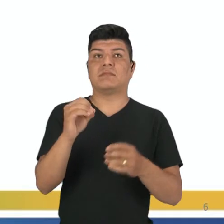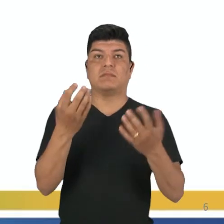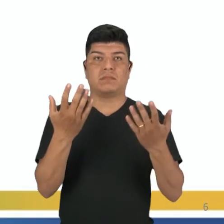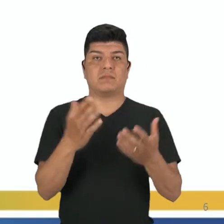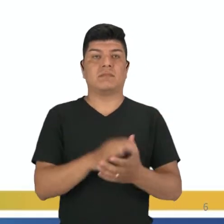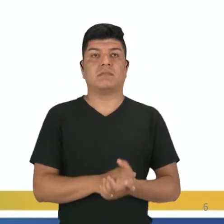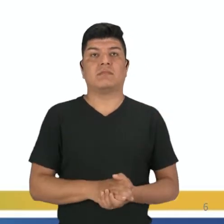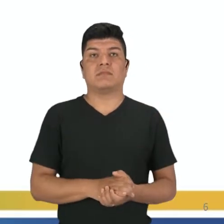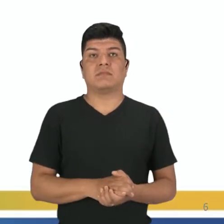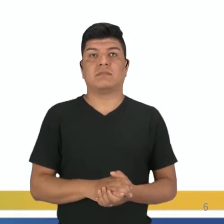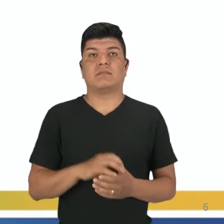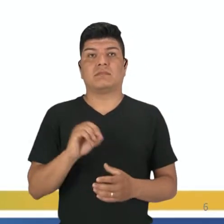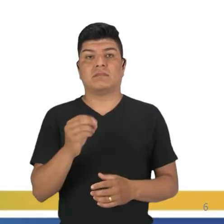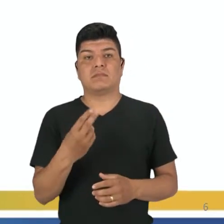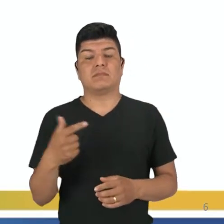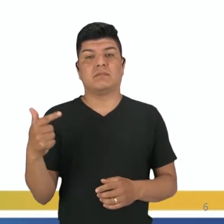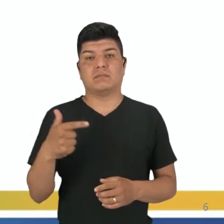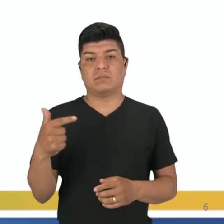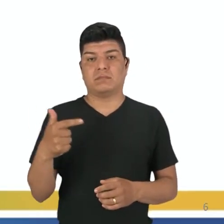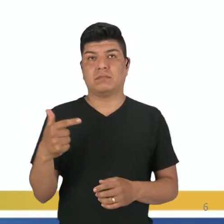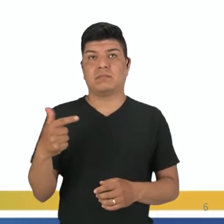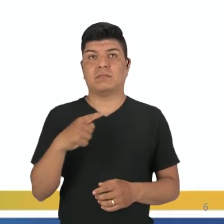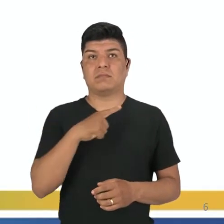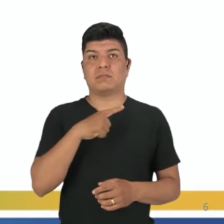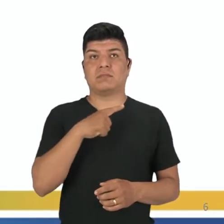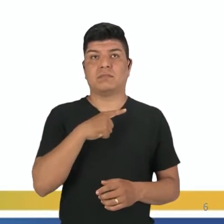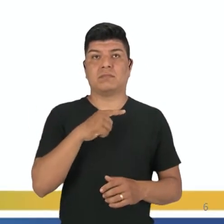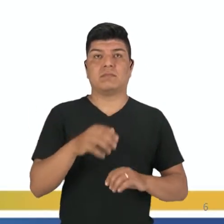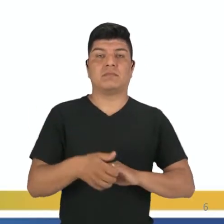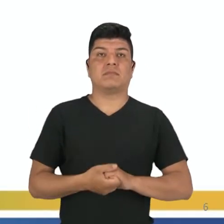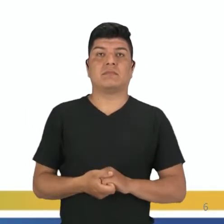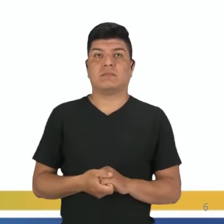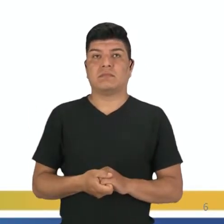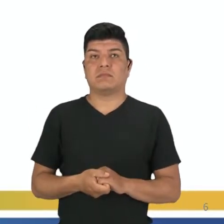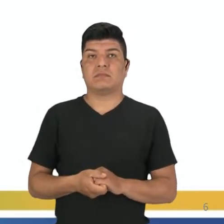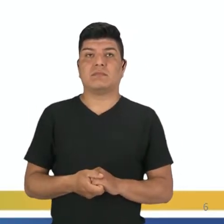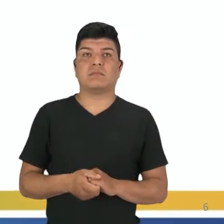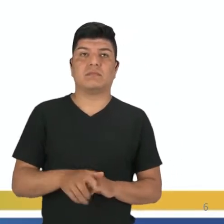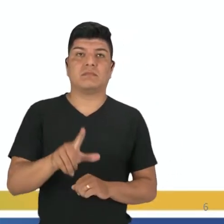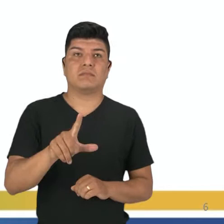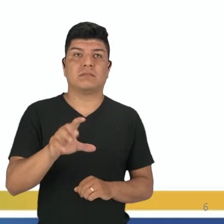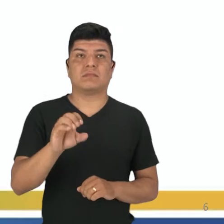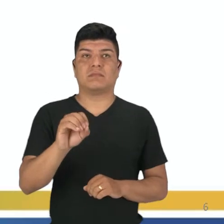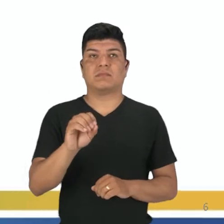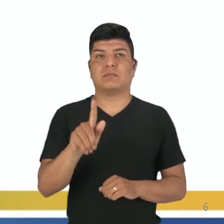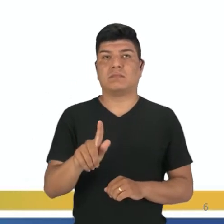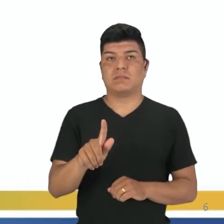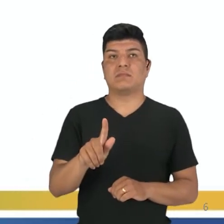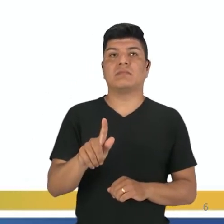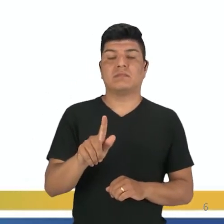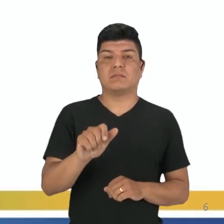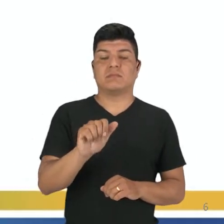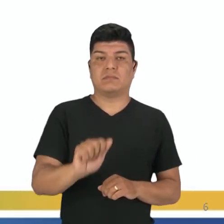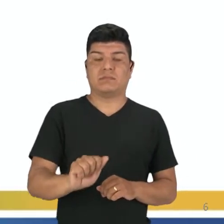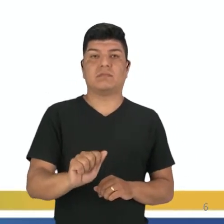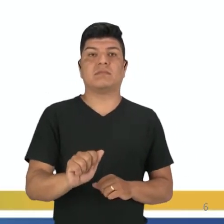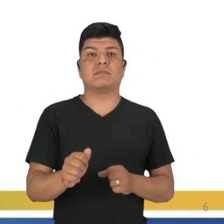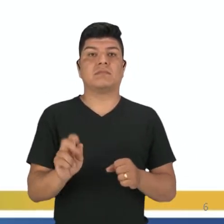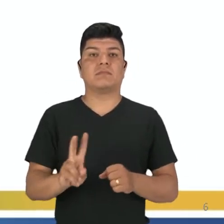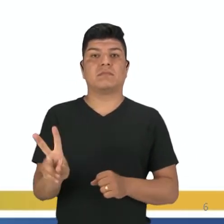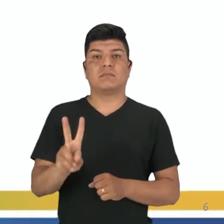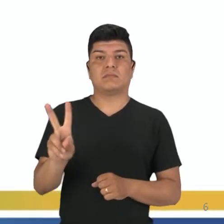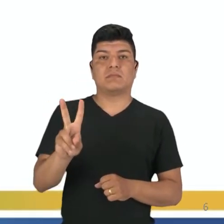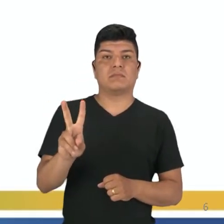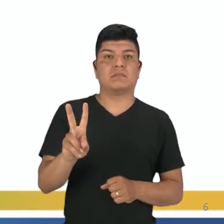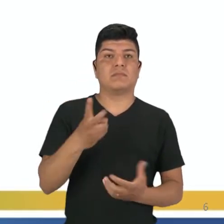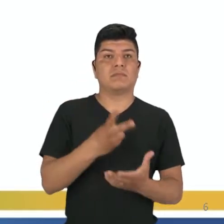definição. O segundo caso, temos em que o logaritmano foi igual à base do logaritmo. O valor do